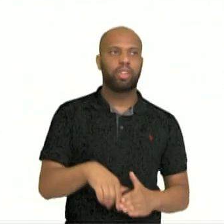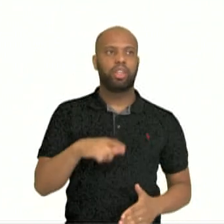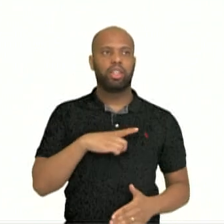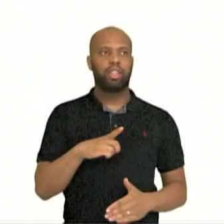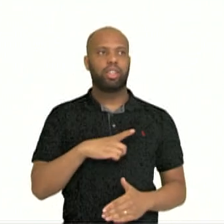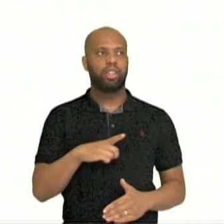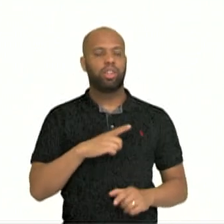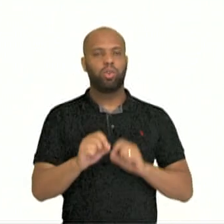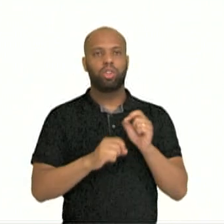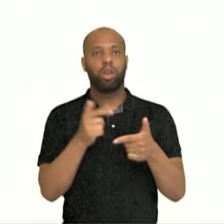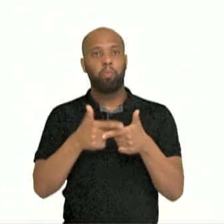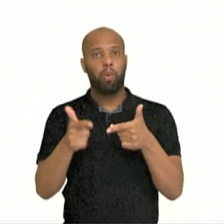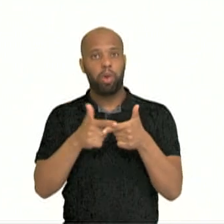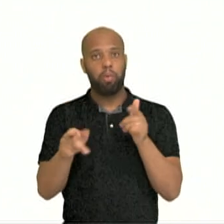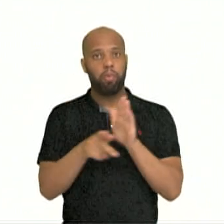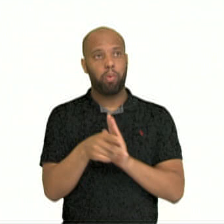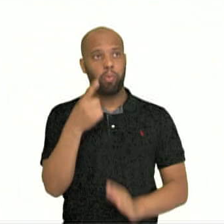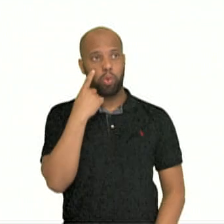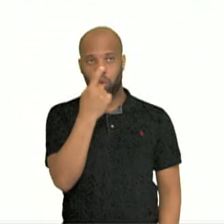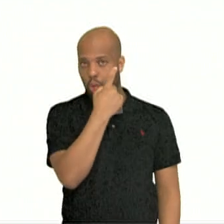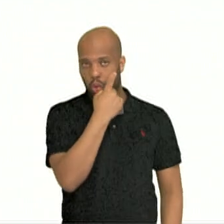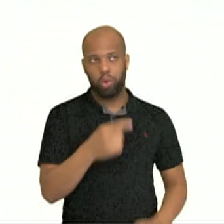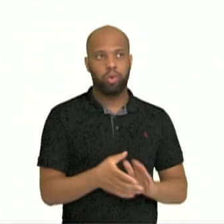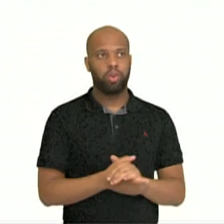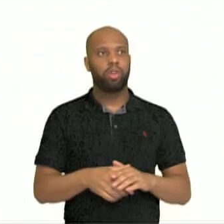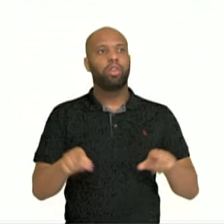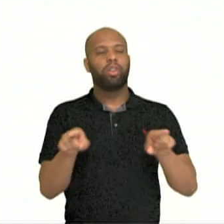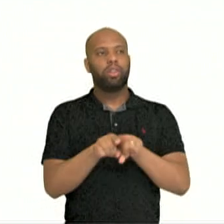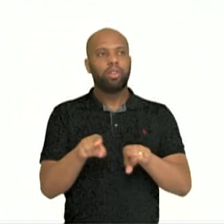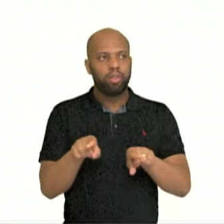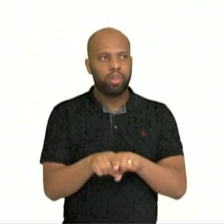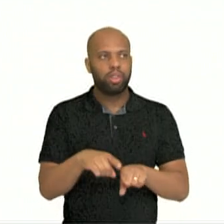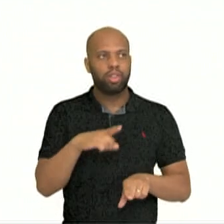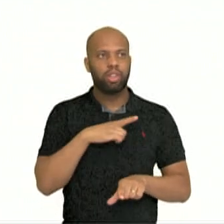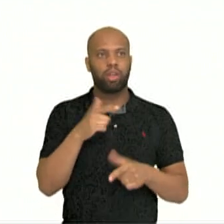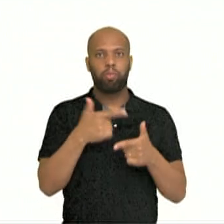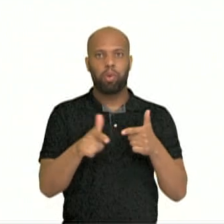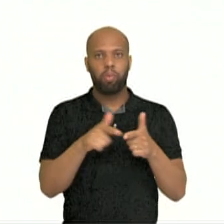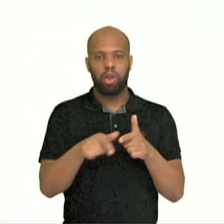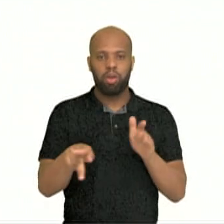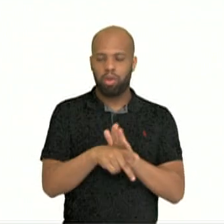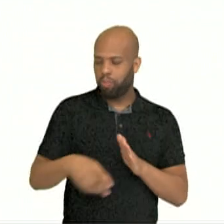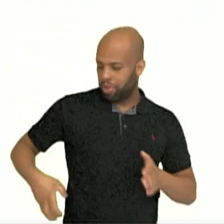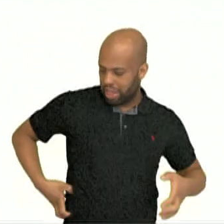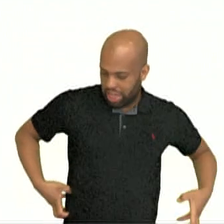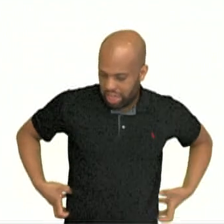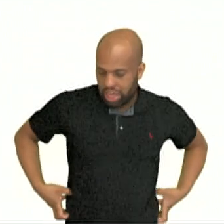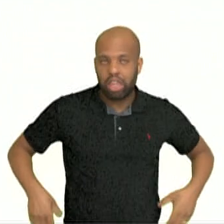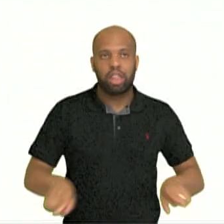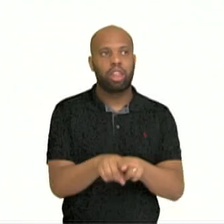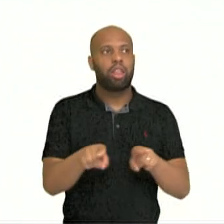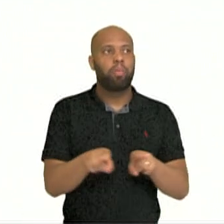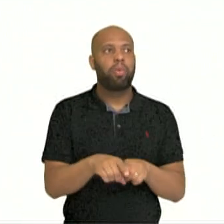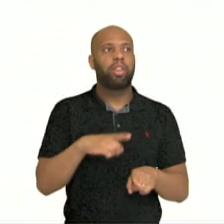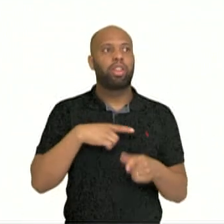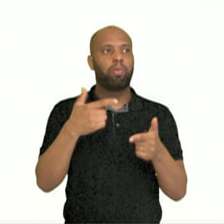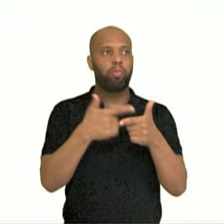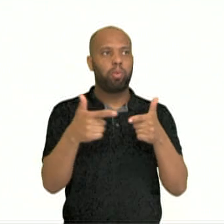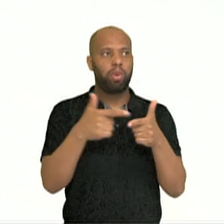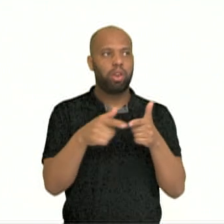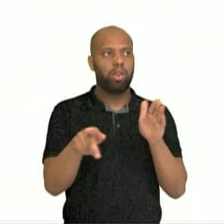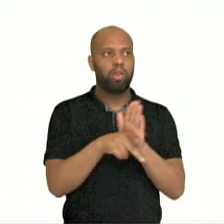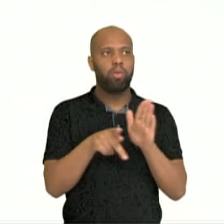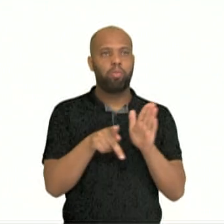retinopatia, problema na retina, problema na visão, nefropatia, problema nos rins, neuropatia, problema, né,